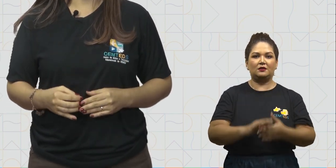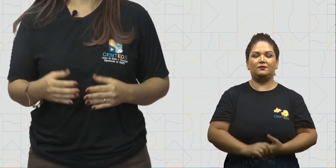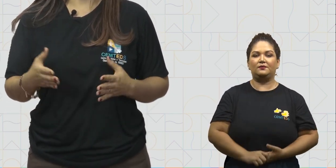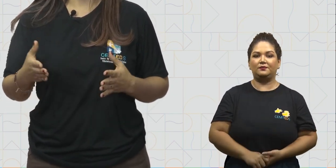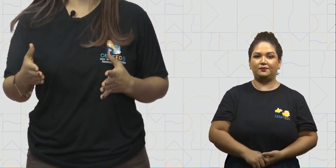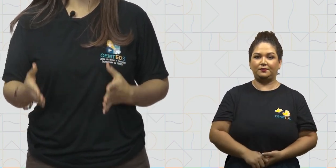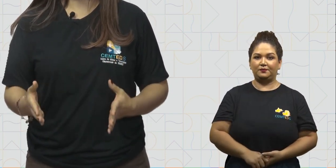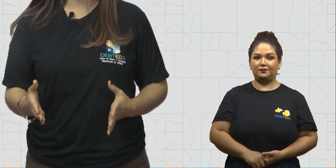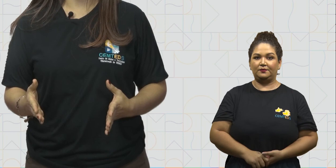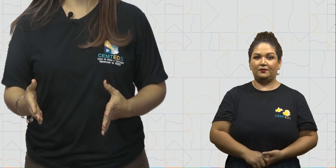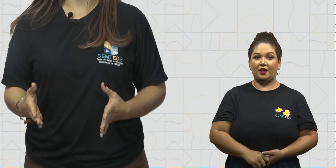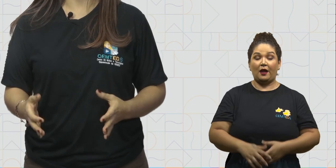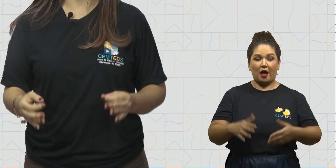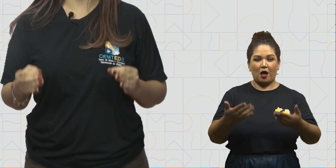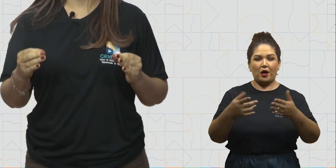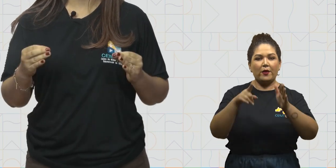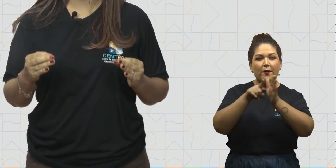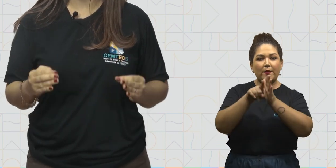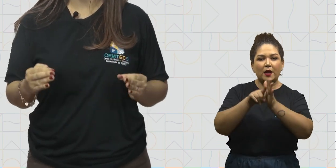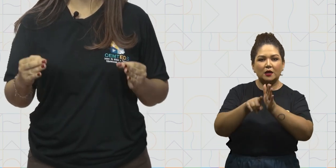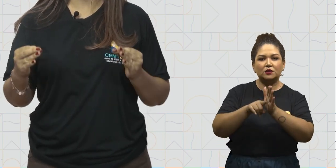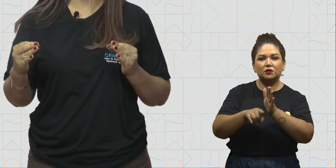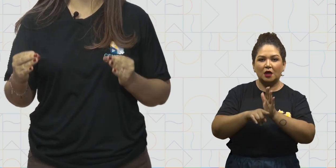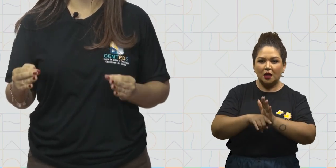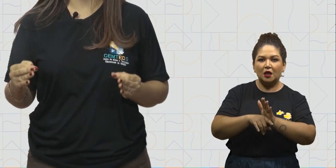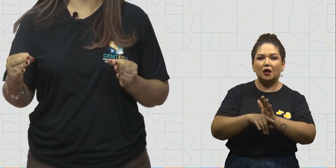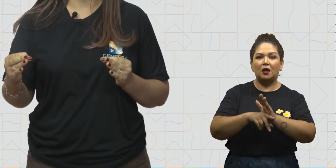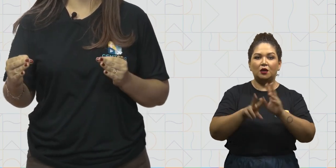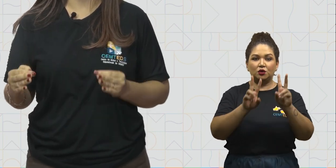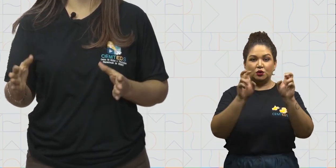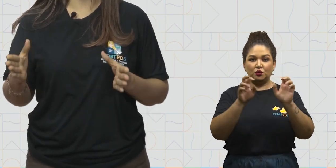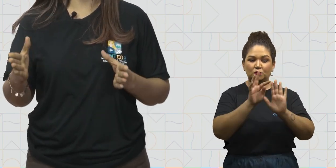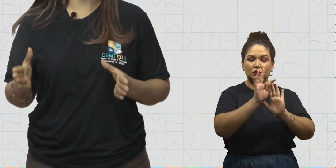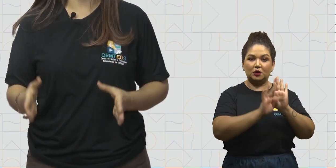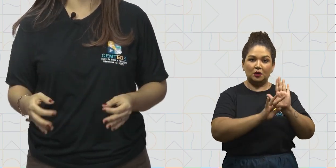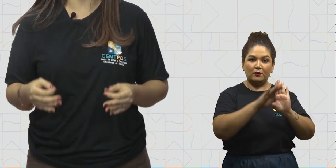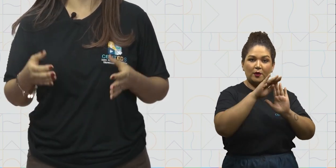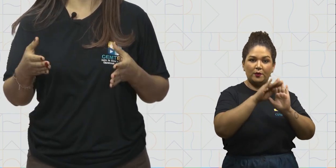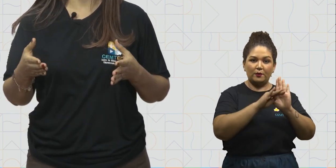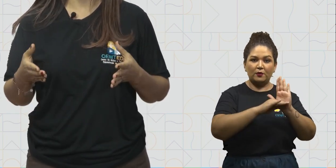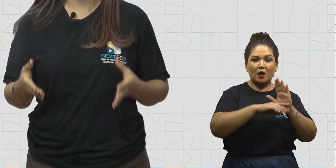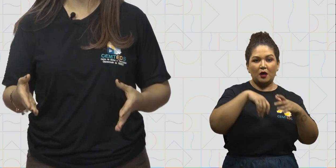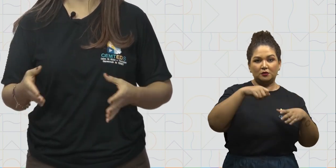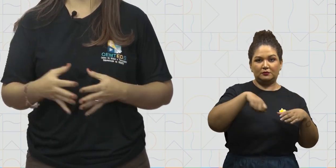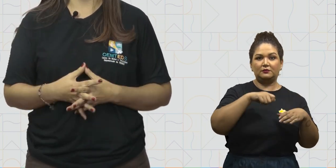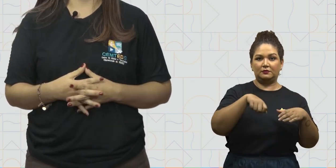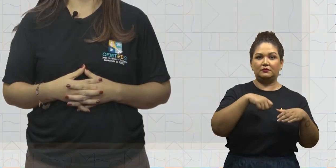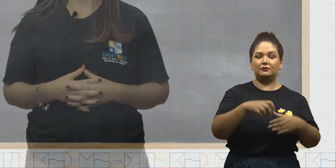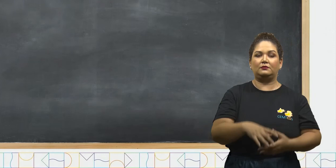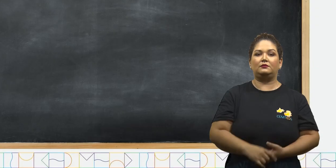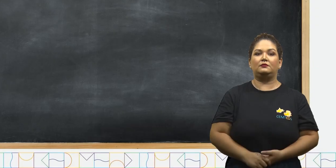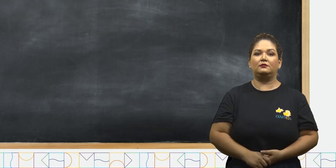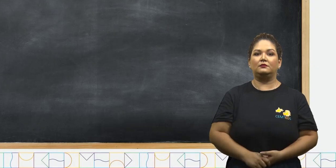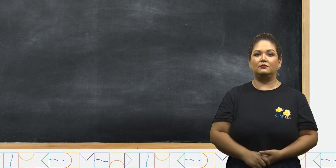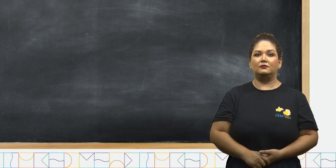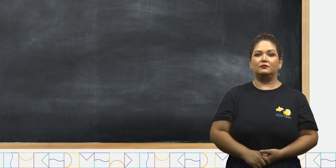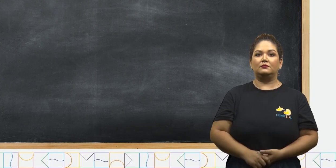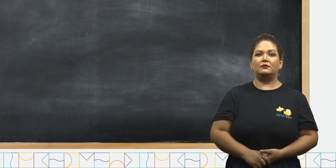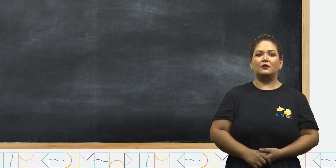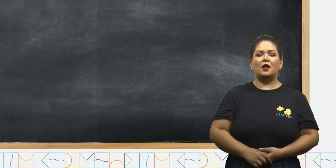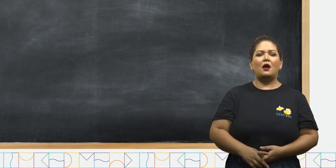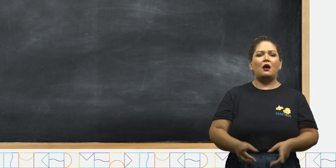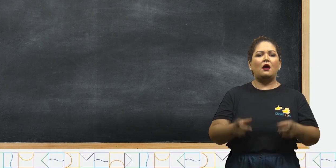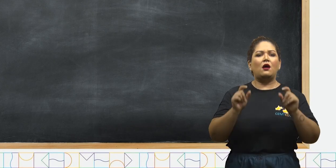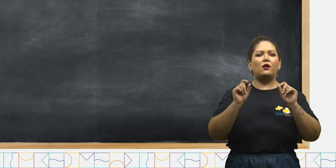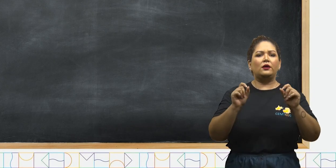Farei agora algumas perguntas sobre este gênero textual que se chama receita. Quais